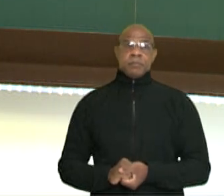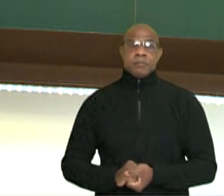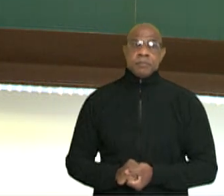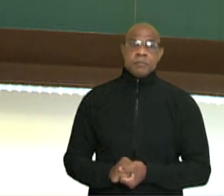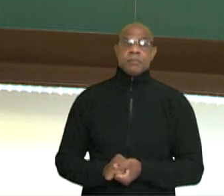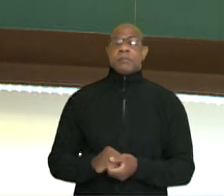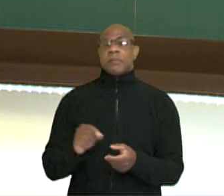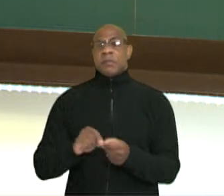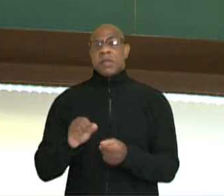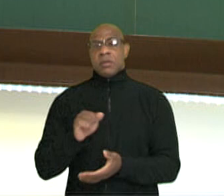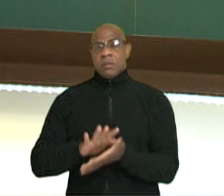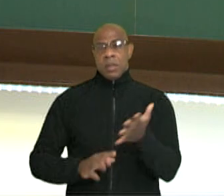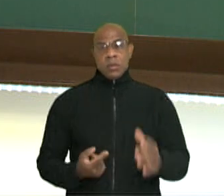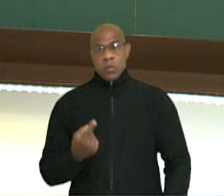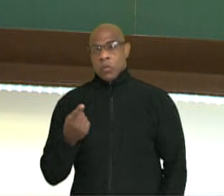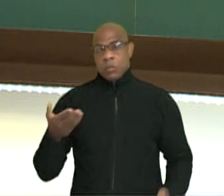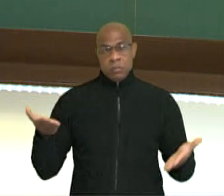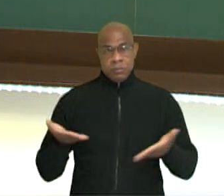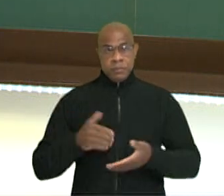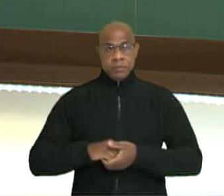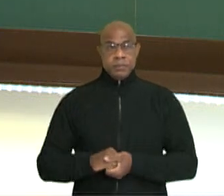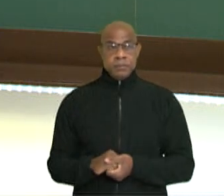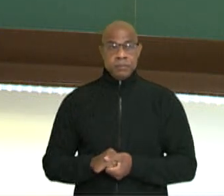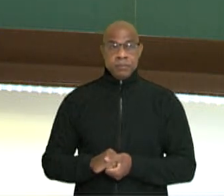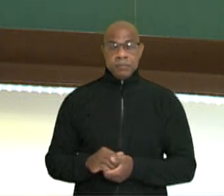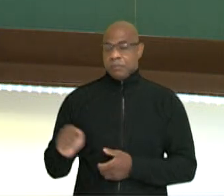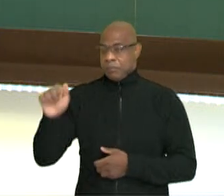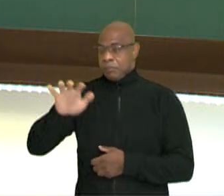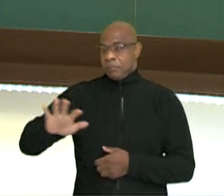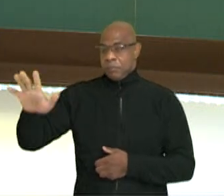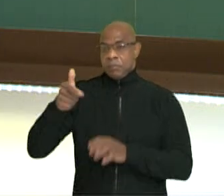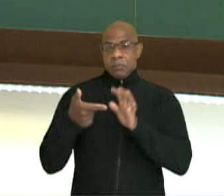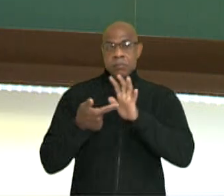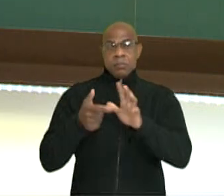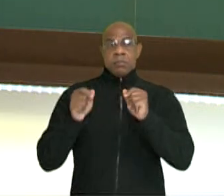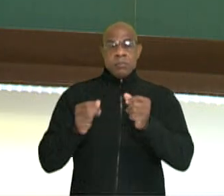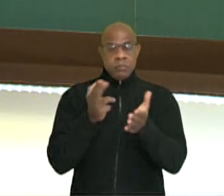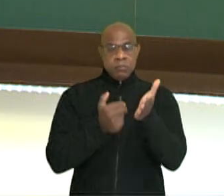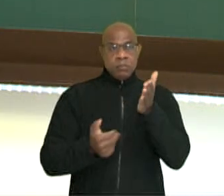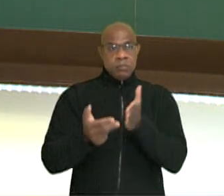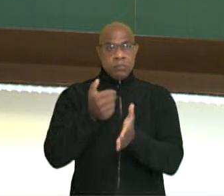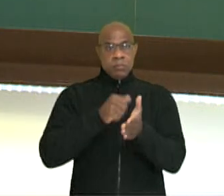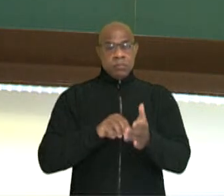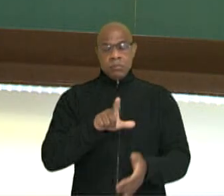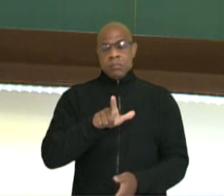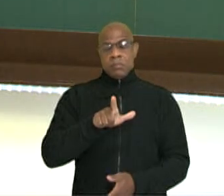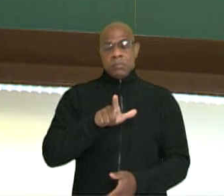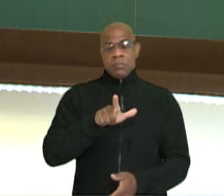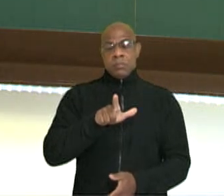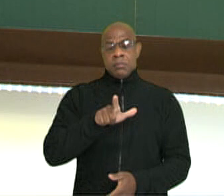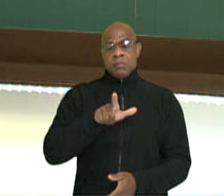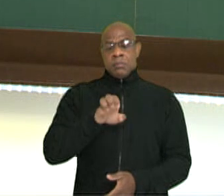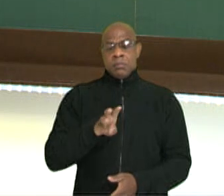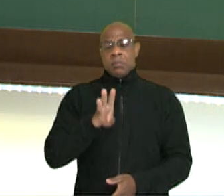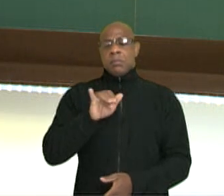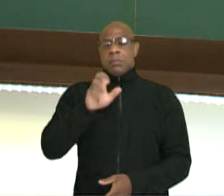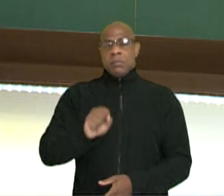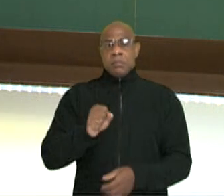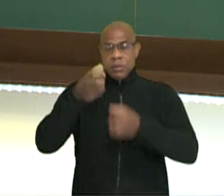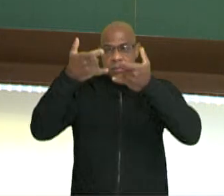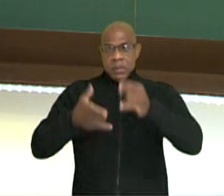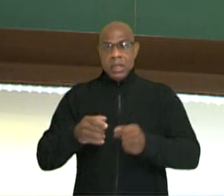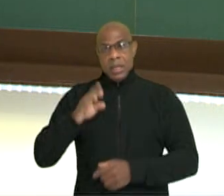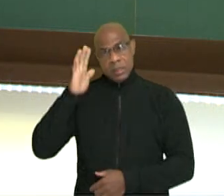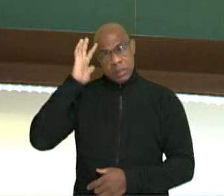Vamos fazer a atividade 1? Olha só. A figura ao lado representa os desenhos de Lewis para explicar a sua teoria de ligação.